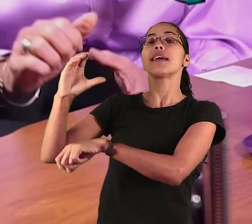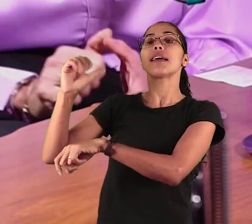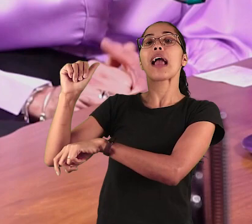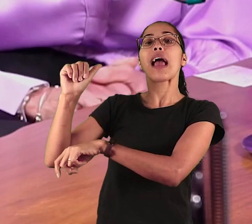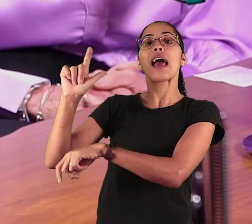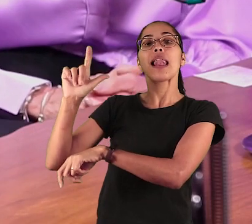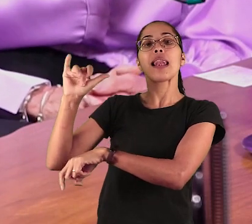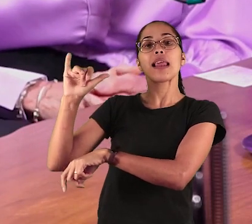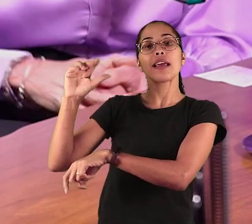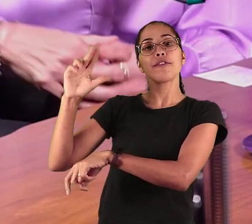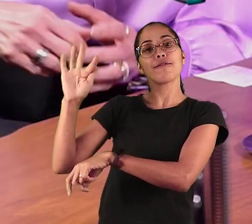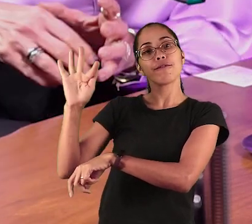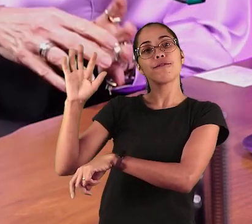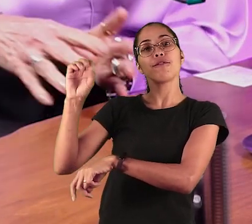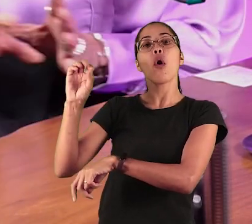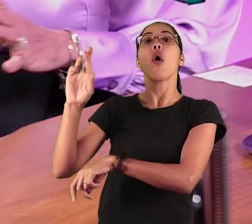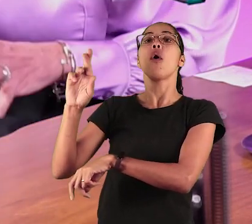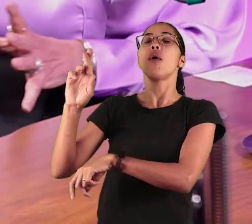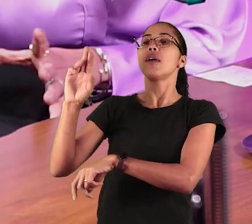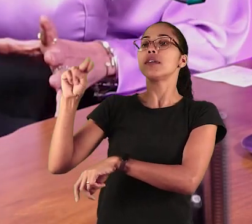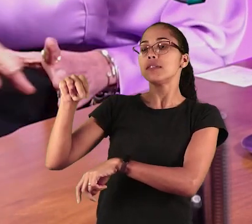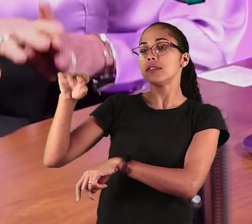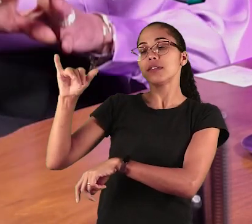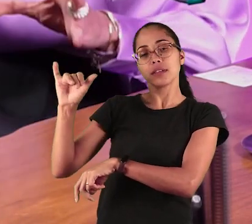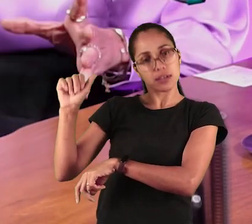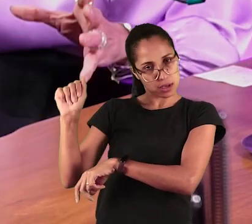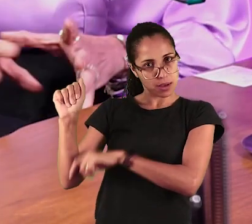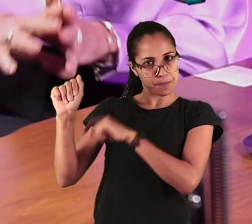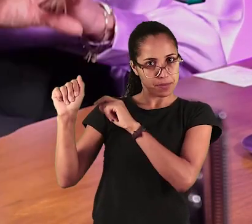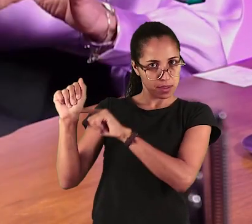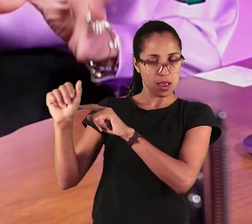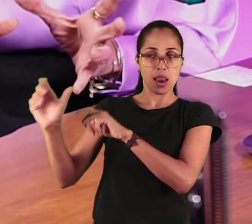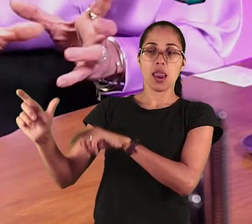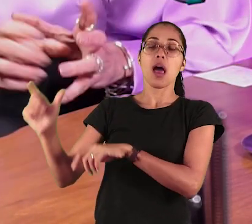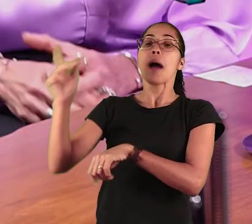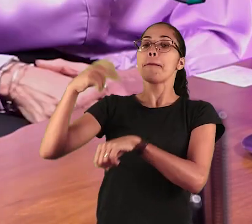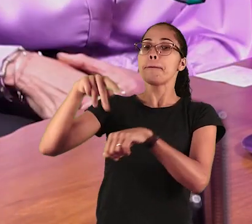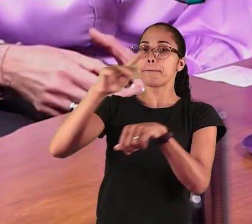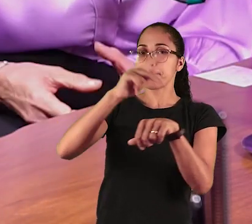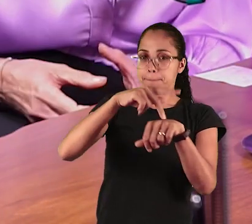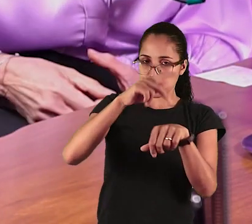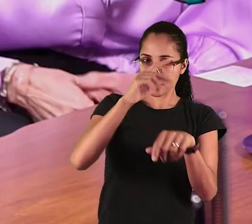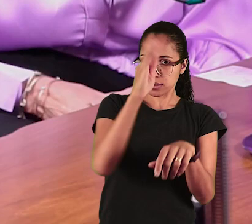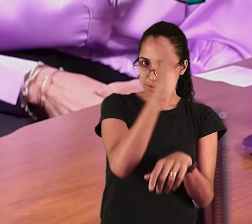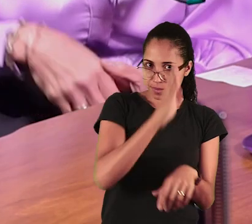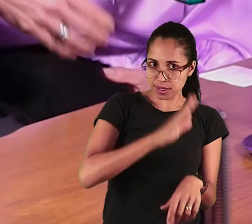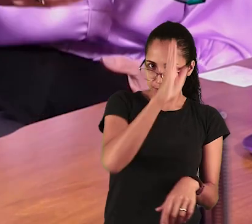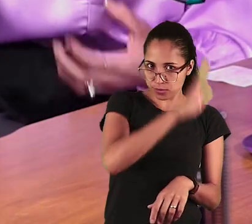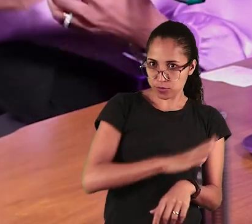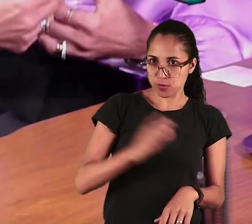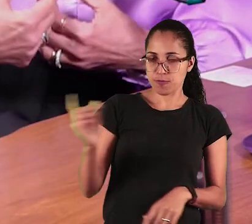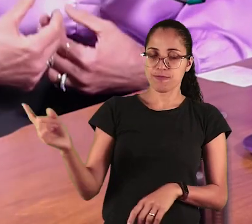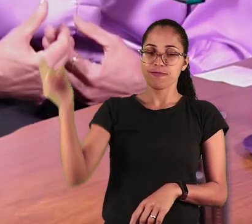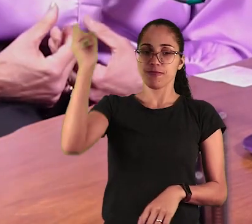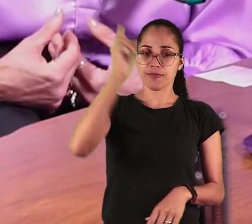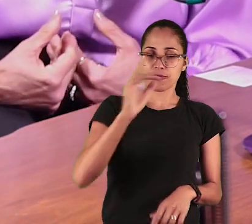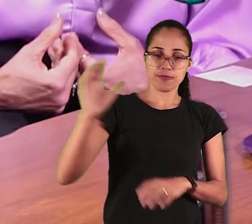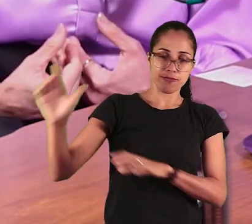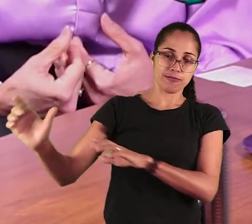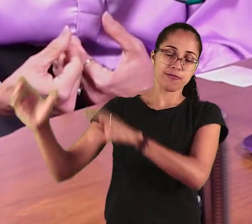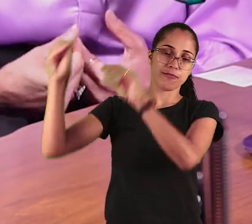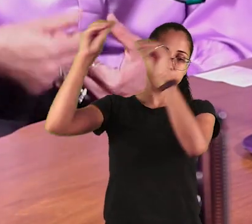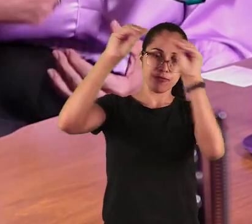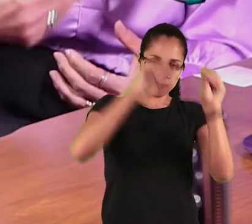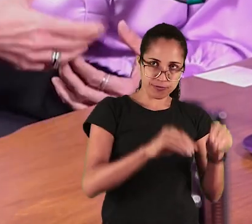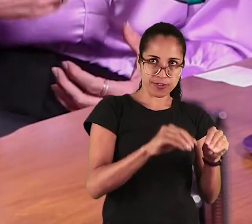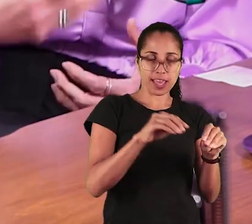professores que tinham construído na sua garagem umas muito na parte quantitativa então ligado então um